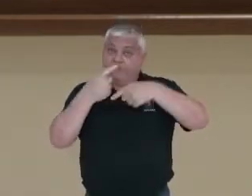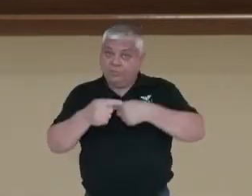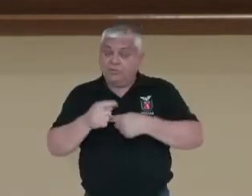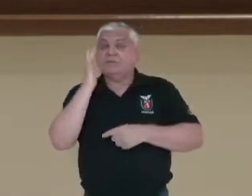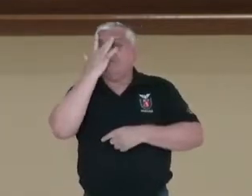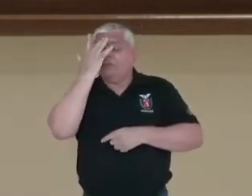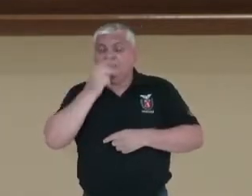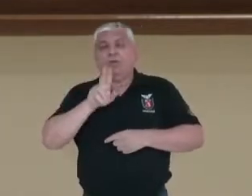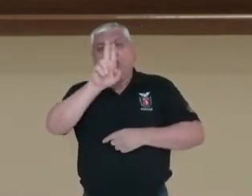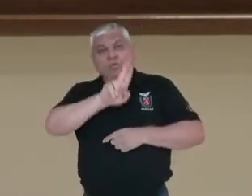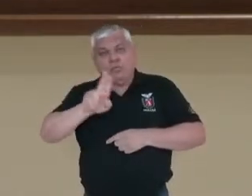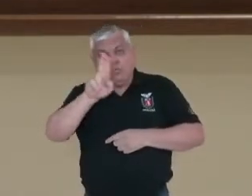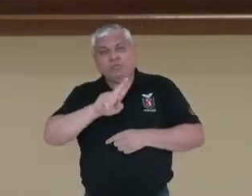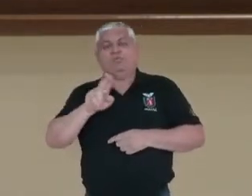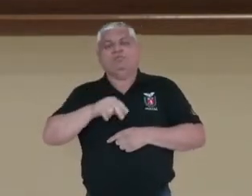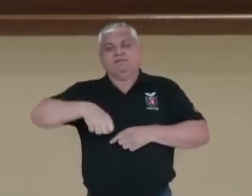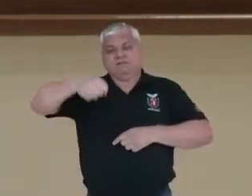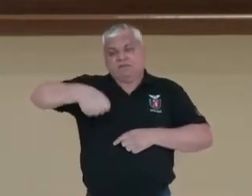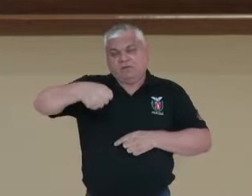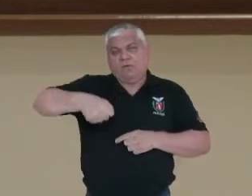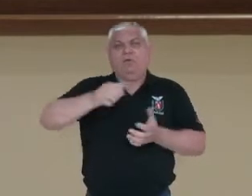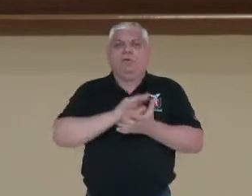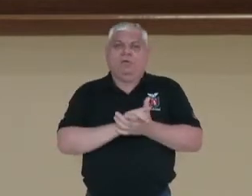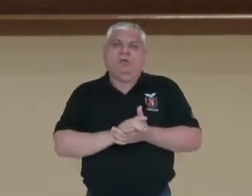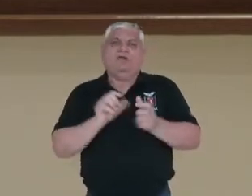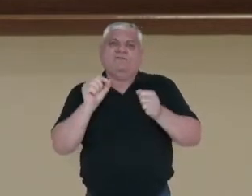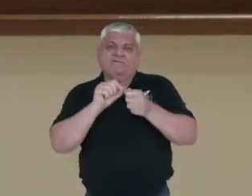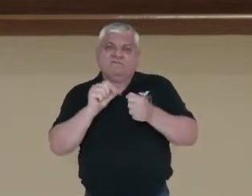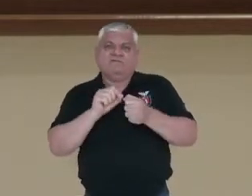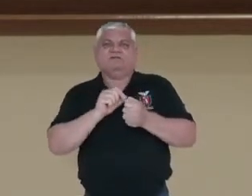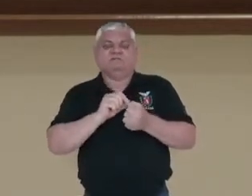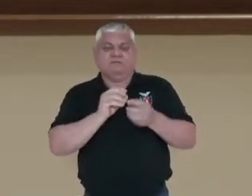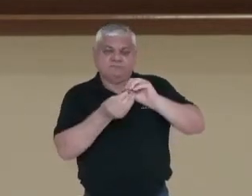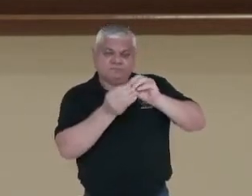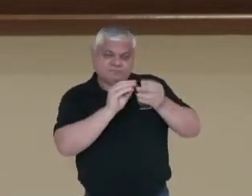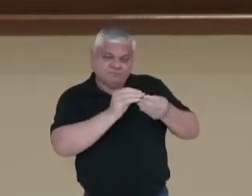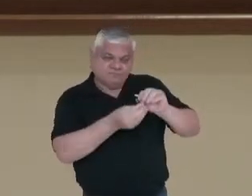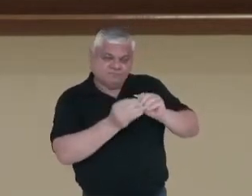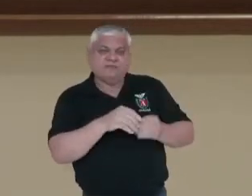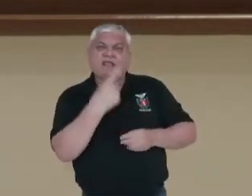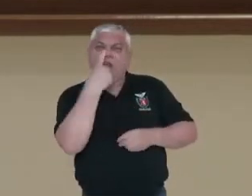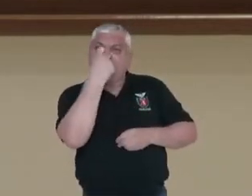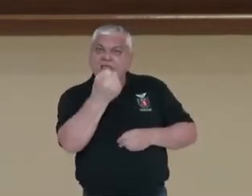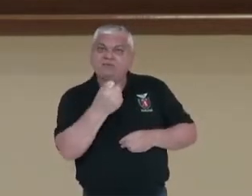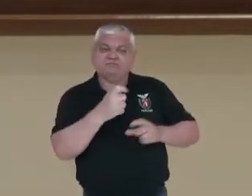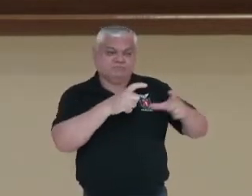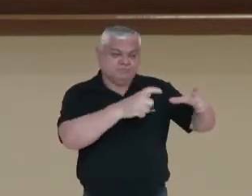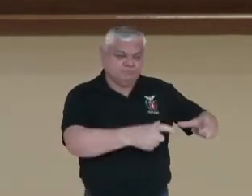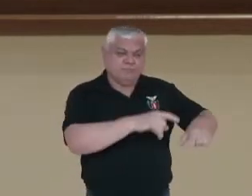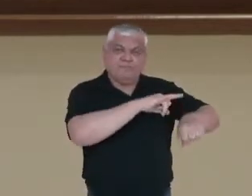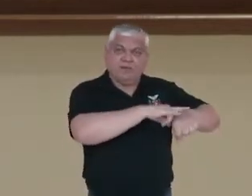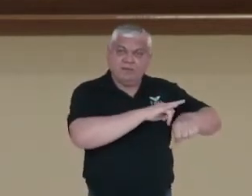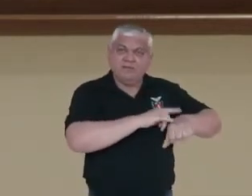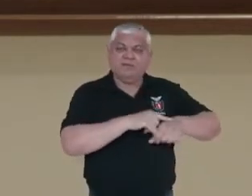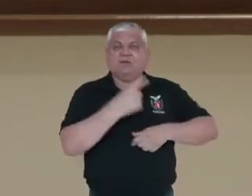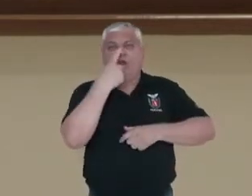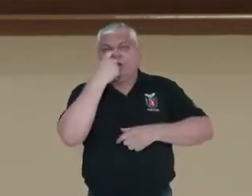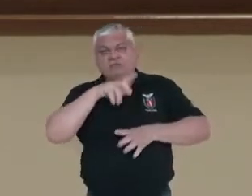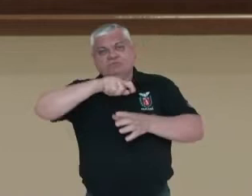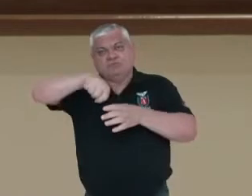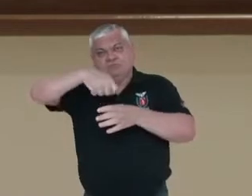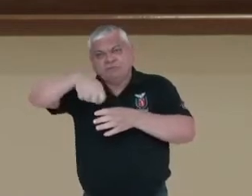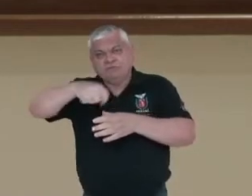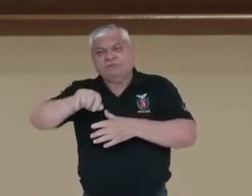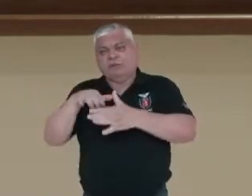mais diversos fins depois. Para fazer lixinho lá na cozinha, no banheiro, para guardar algumas